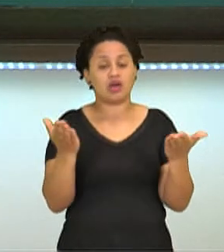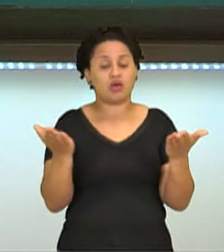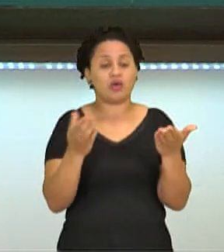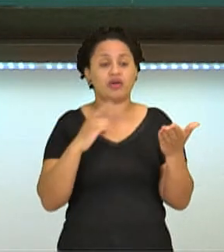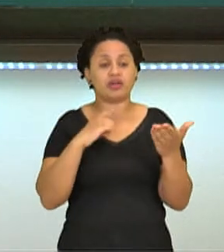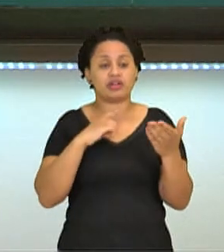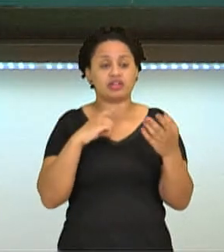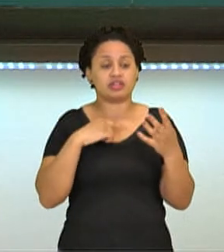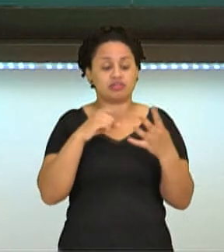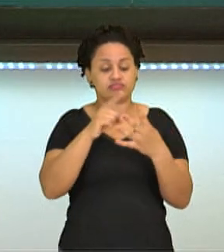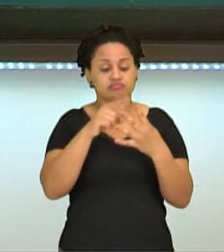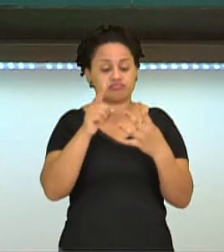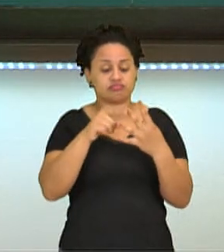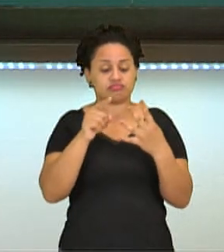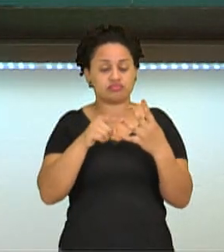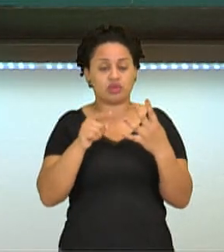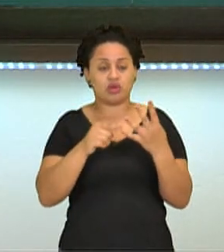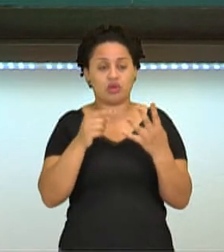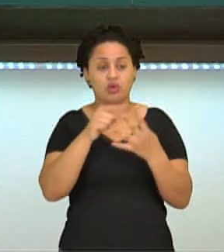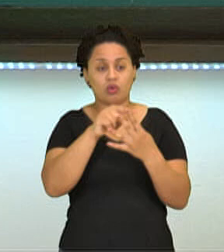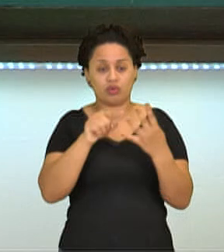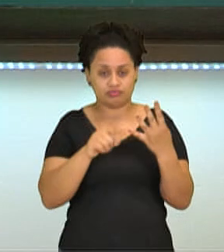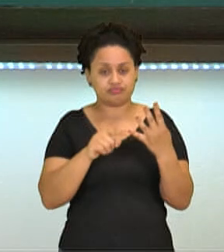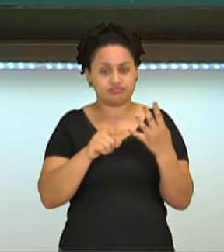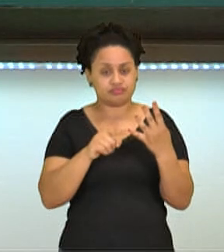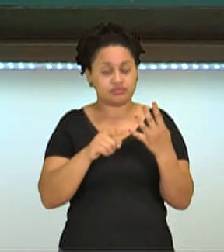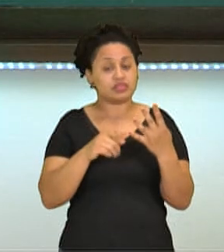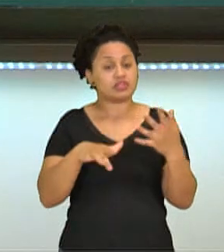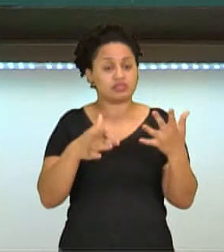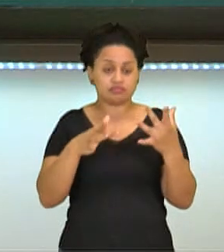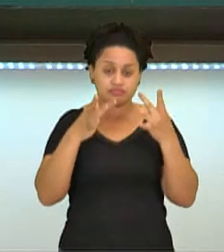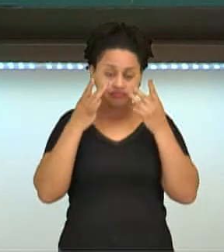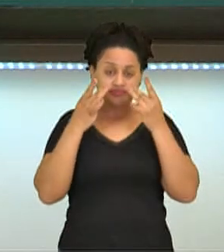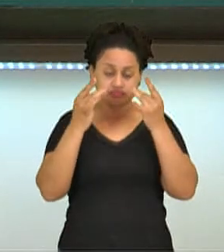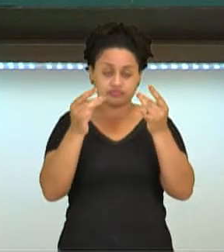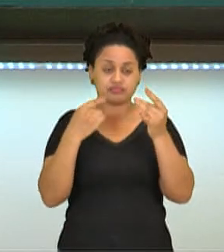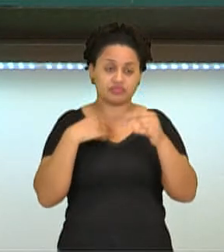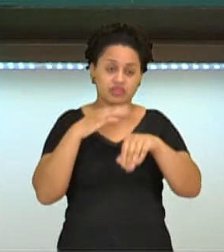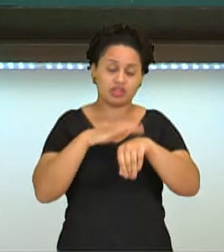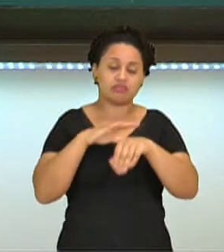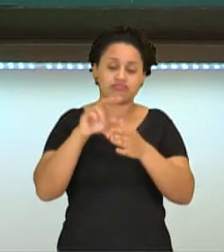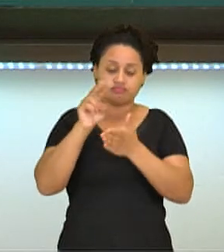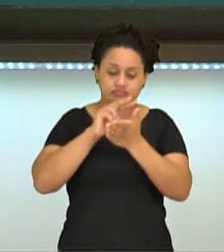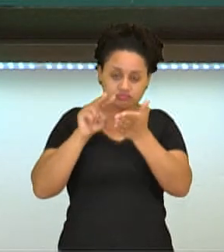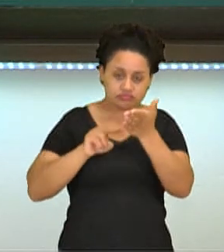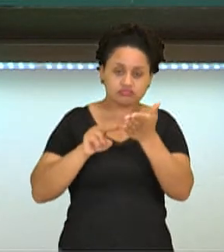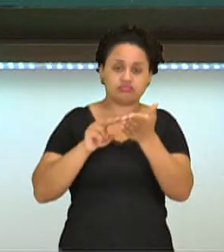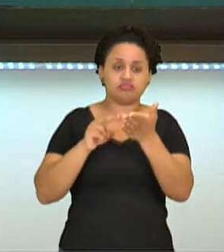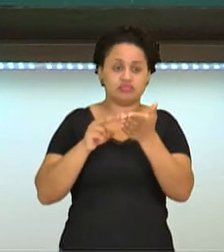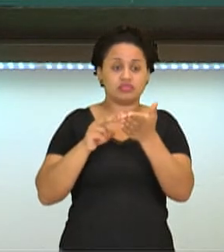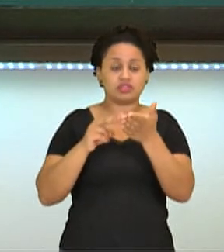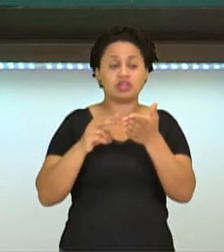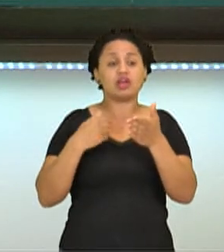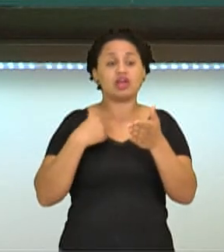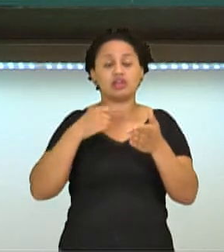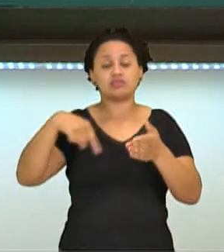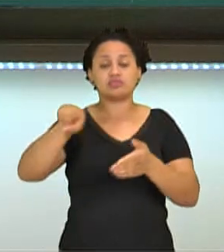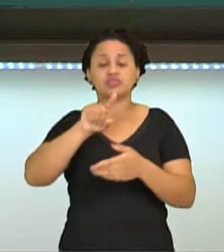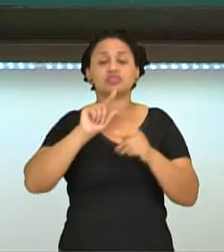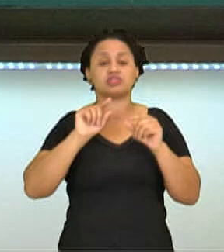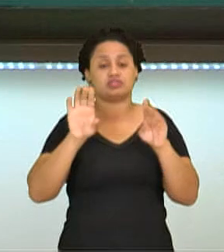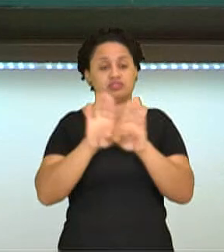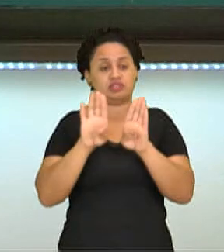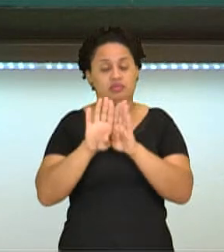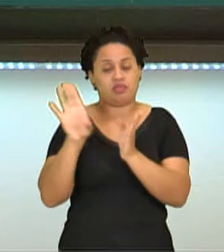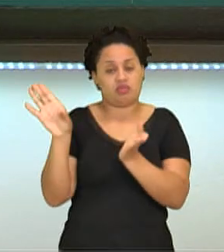para vocês outras profissões. Vamos prestar atenção na hora da leitura da teacher e vocês vão